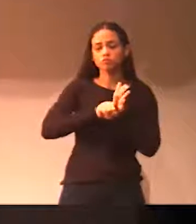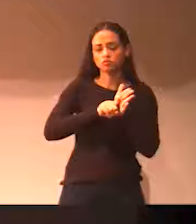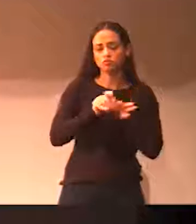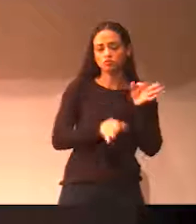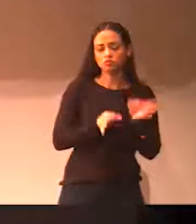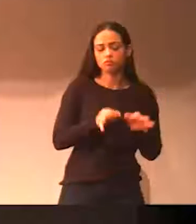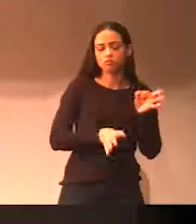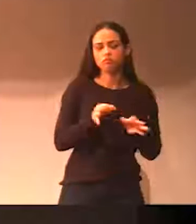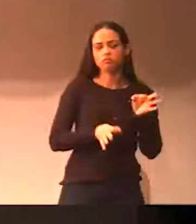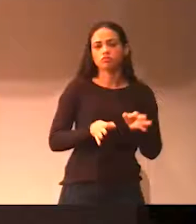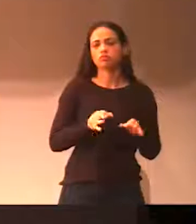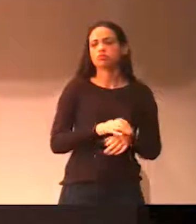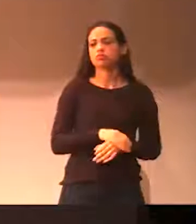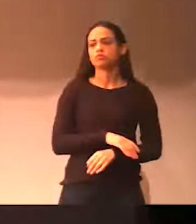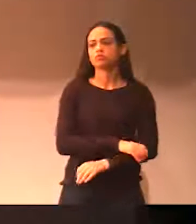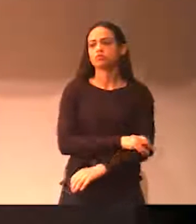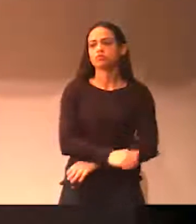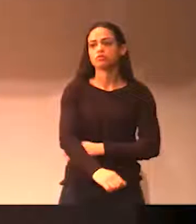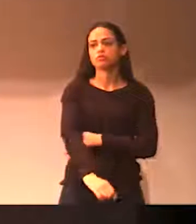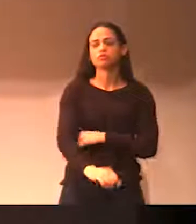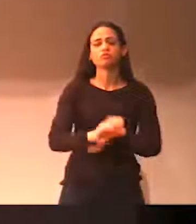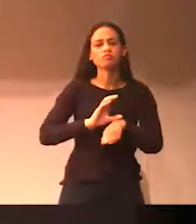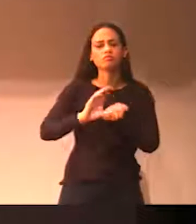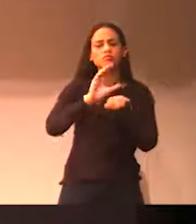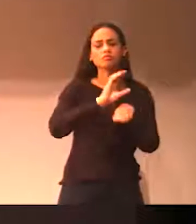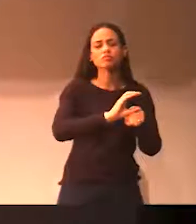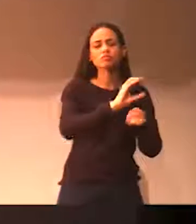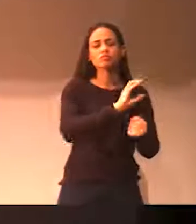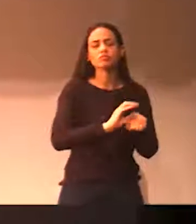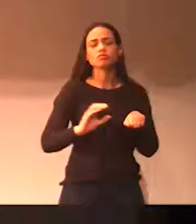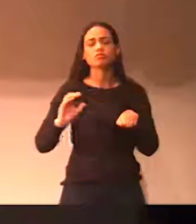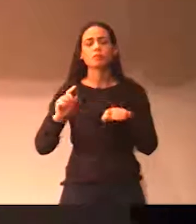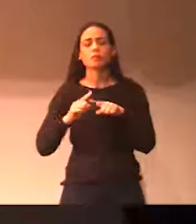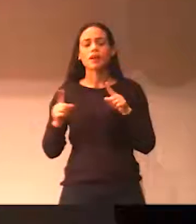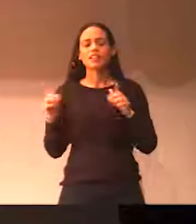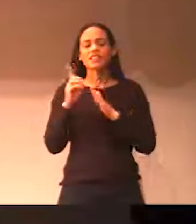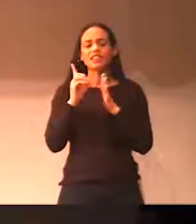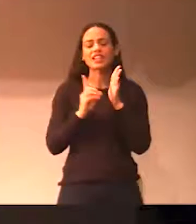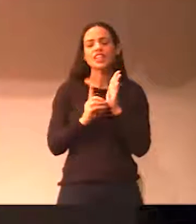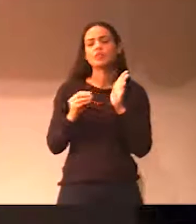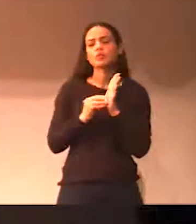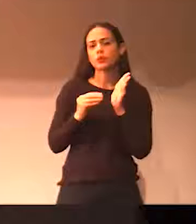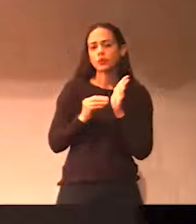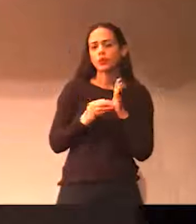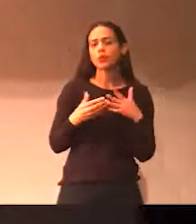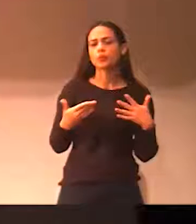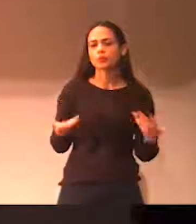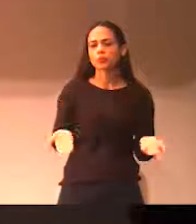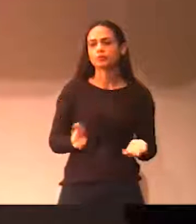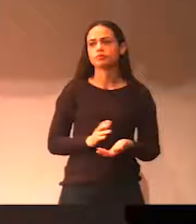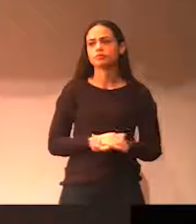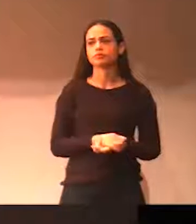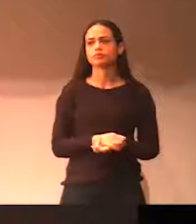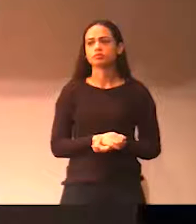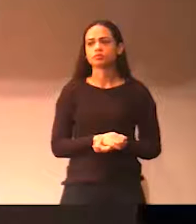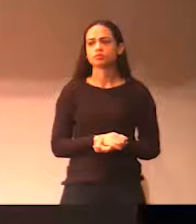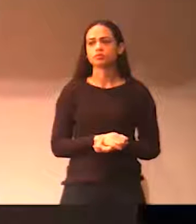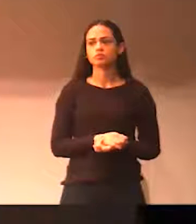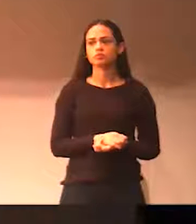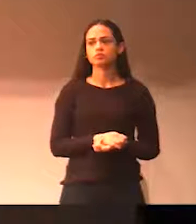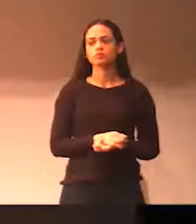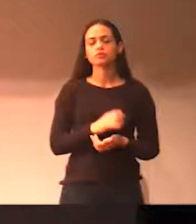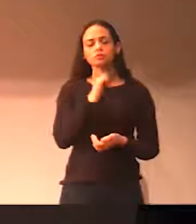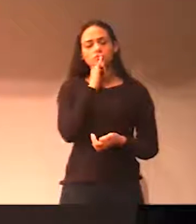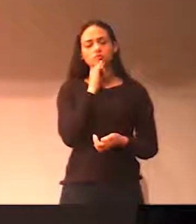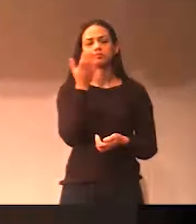decreto, não sendo aprovado pelo Legislativo. Né? Em palavras mais populares, as famosas pedaladas fiscais que foram cometidas